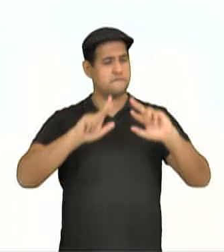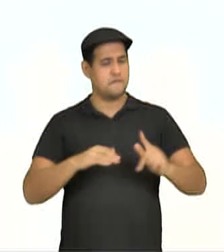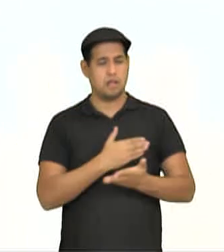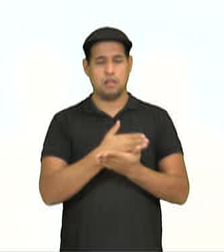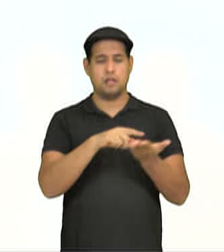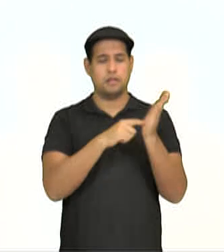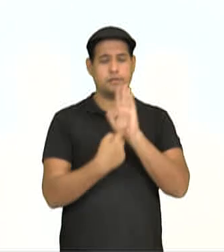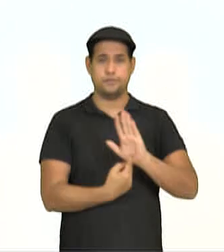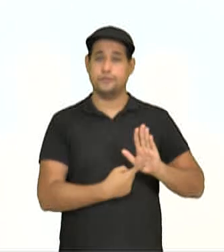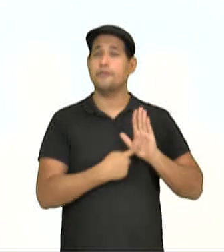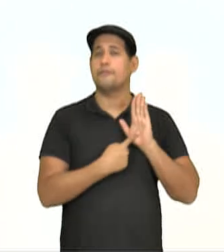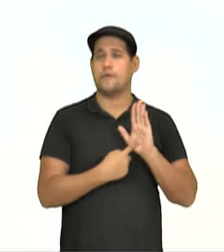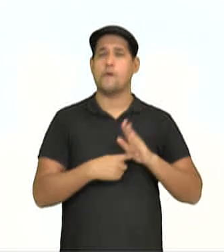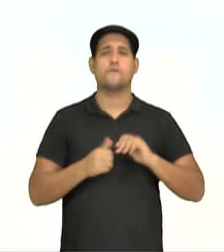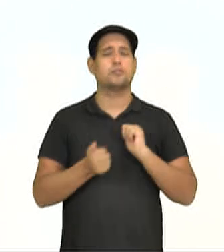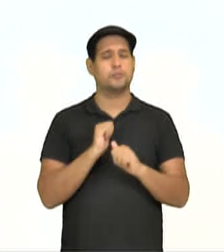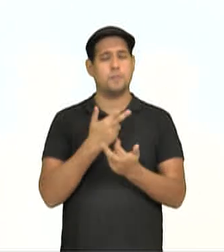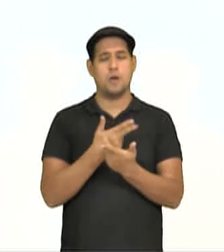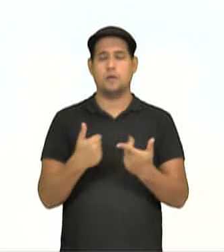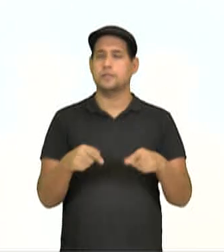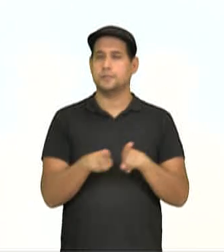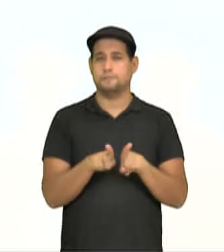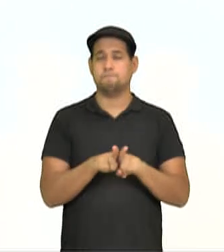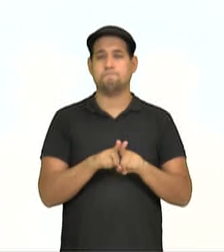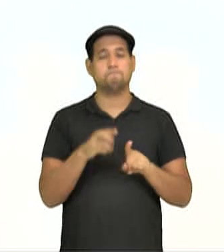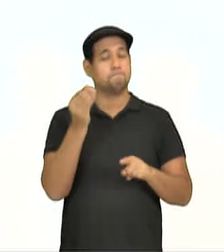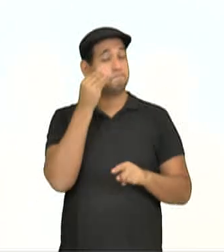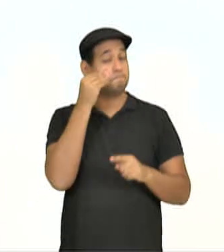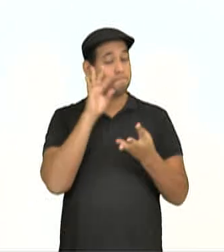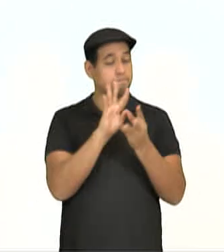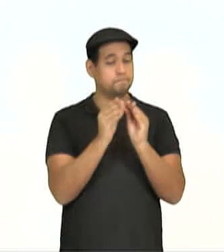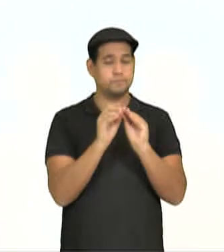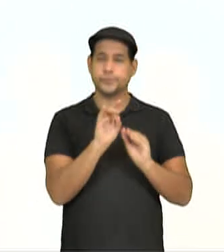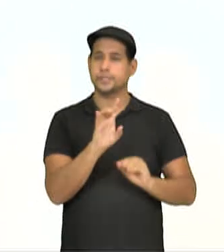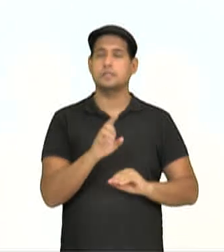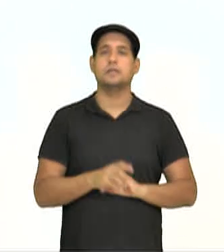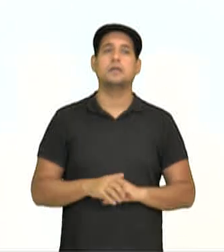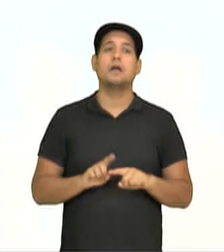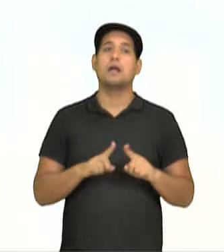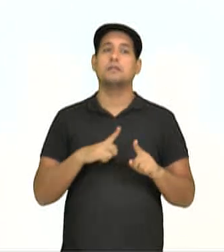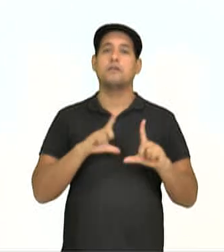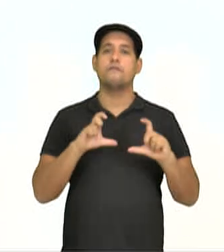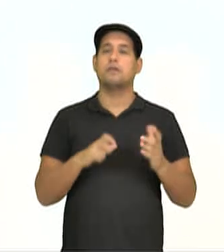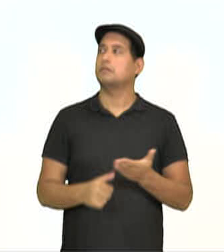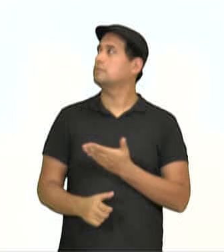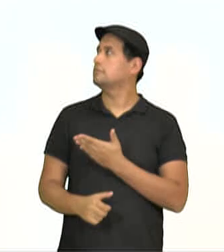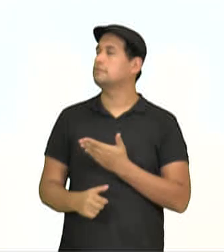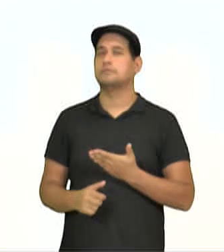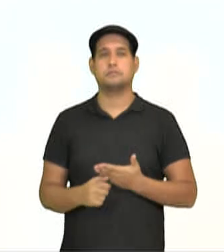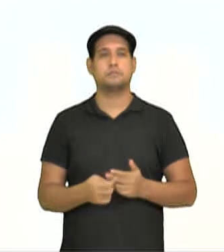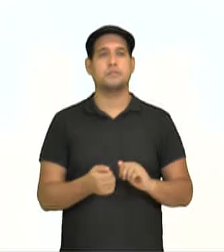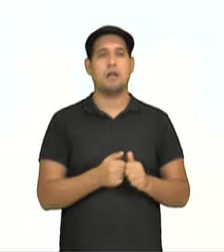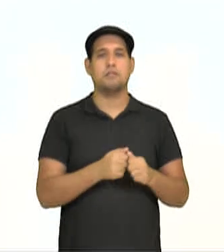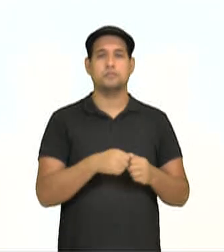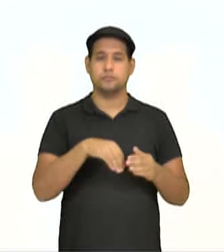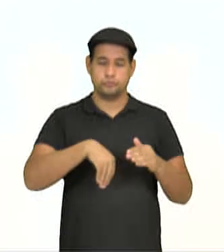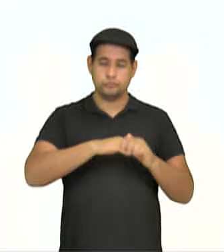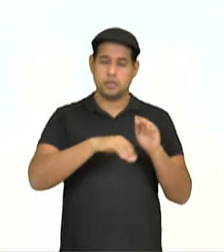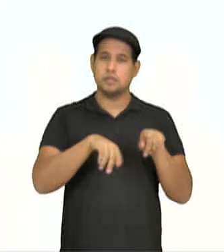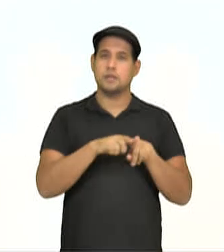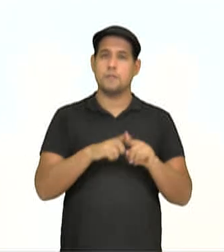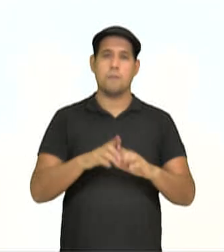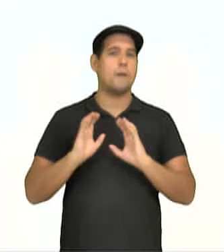do futebol em vários locais, né? A professora tenta fazer um resumo disso tudo. Aqui uma imagem de uma chuteira e uma bola. É igual a